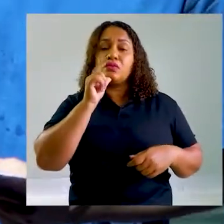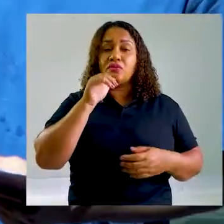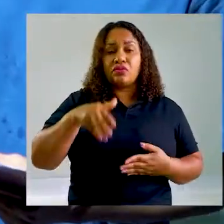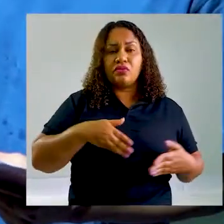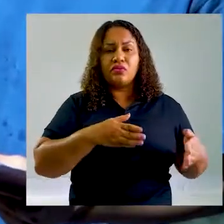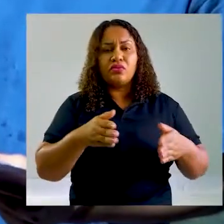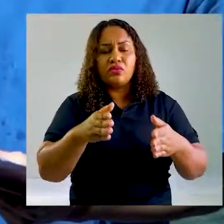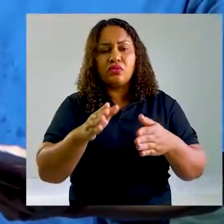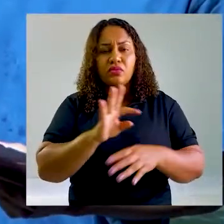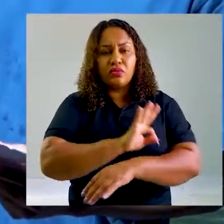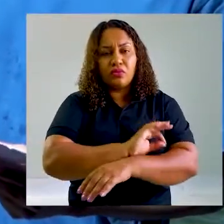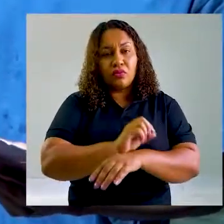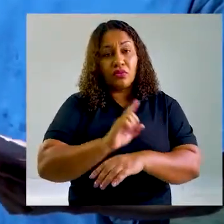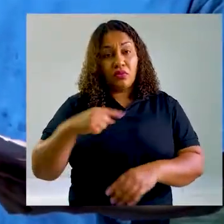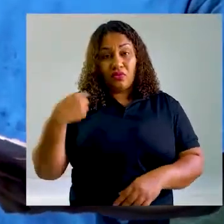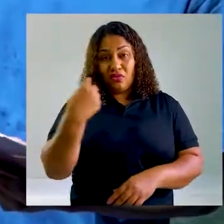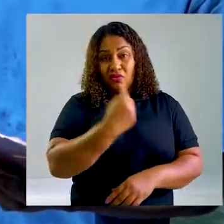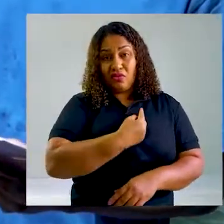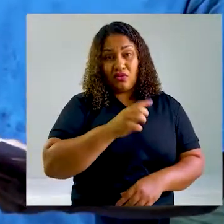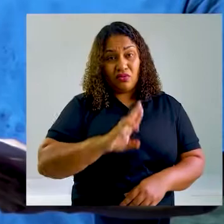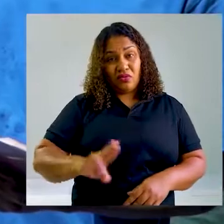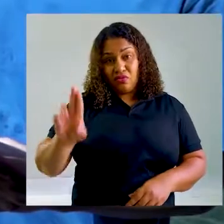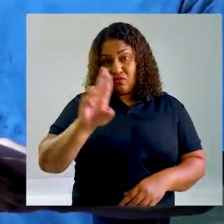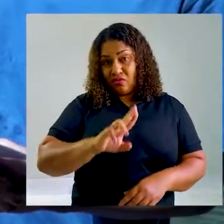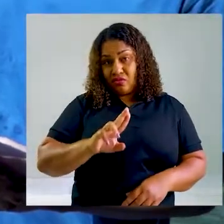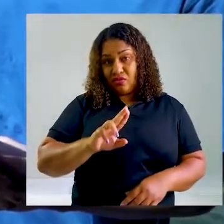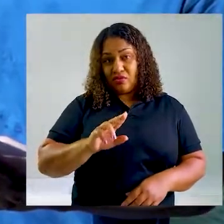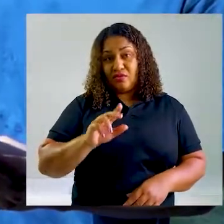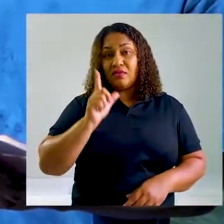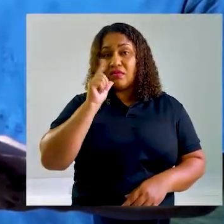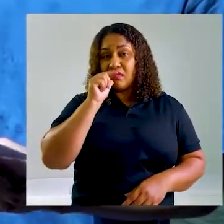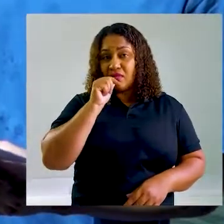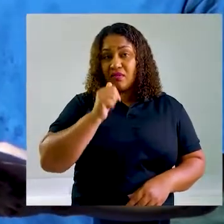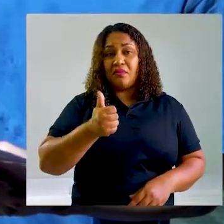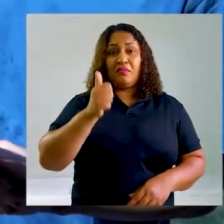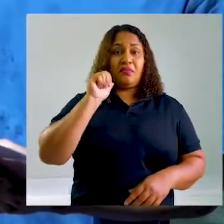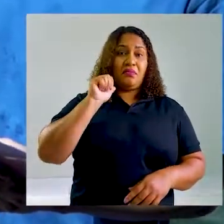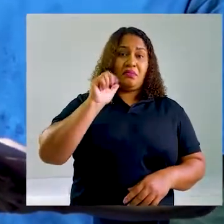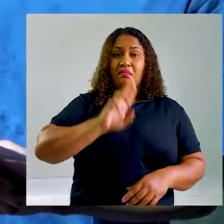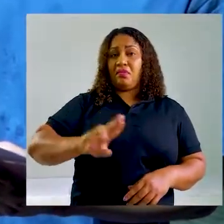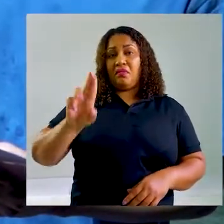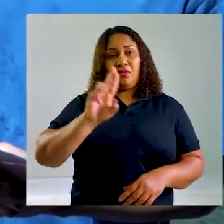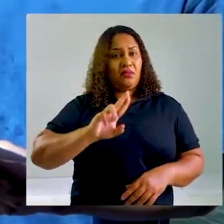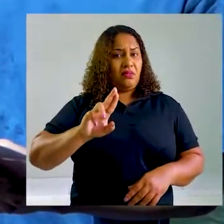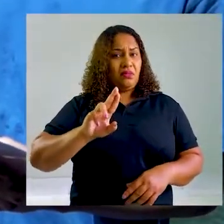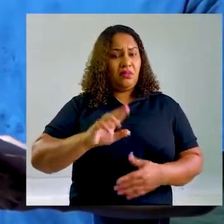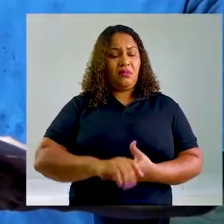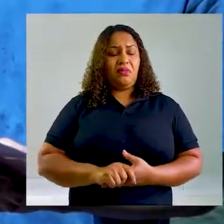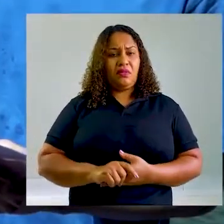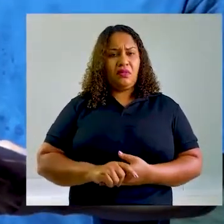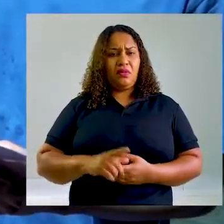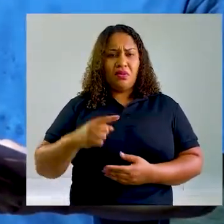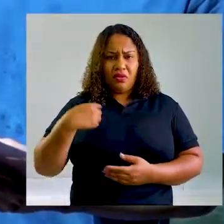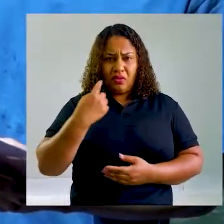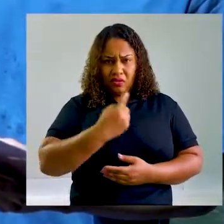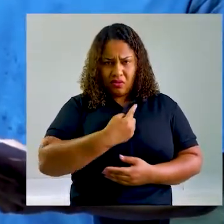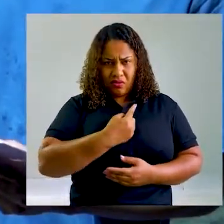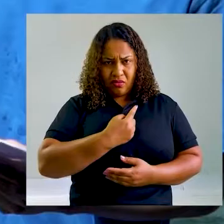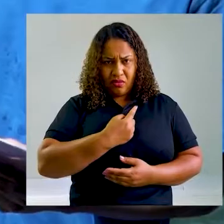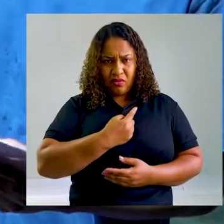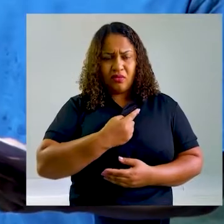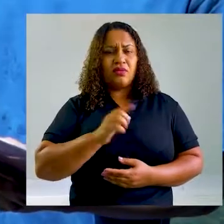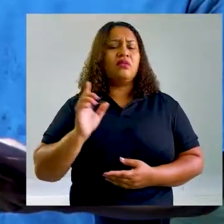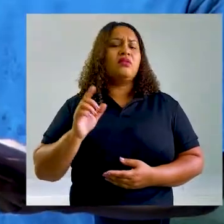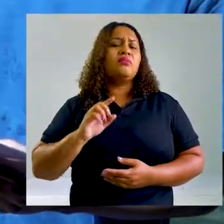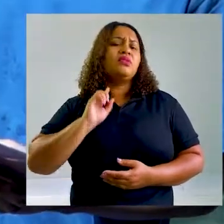lembrar que nós usamos a água do rio para consumo, né? Certo? Nós estamos jogando esgoto,